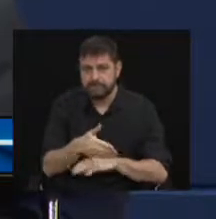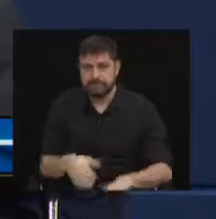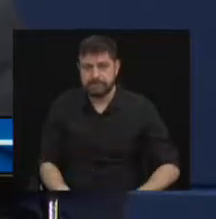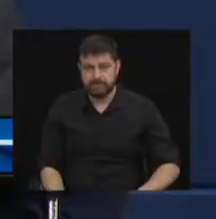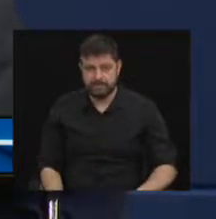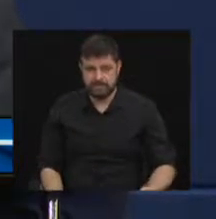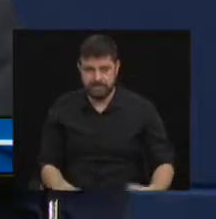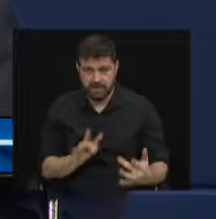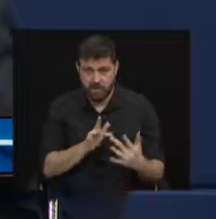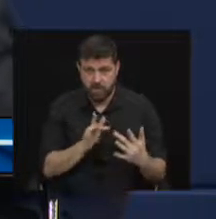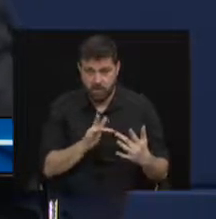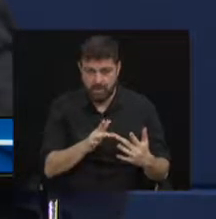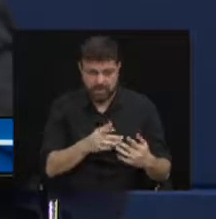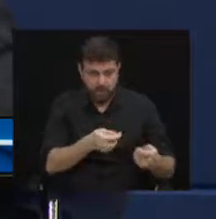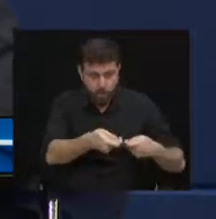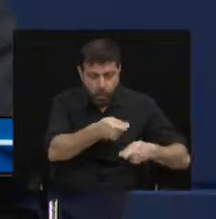direito